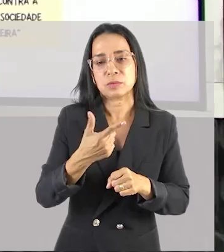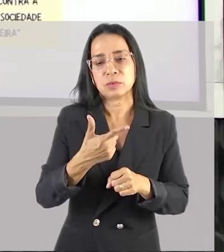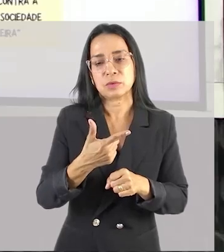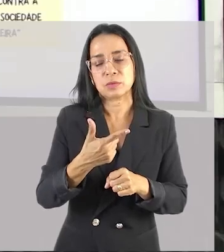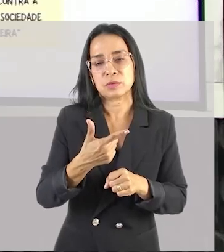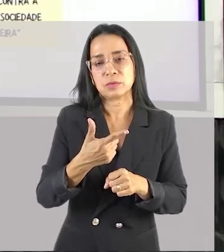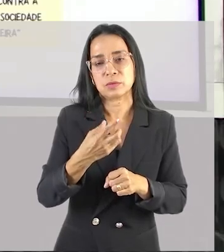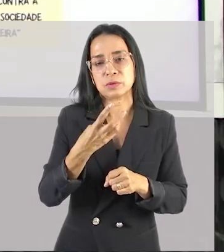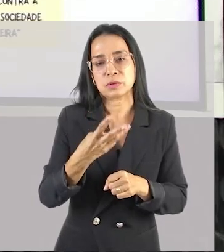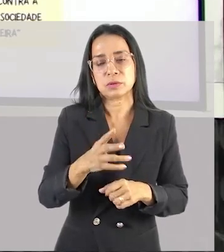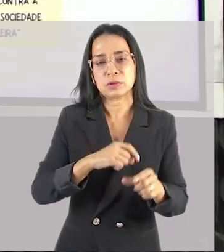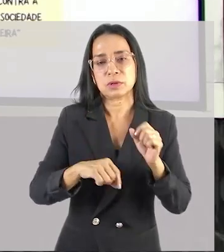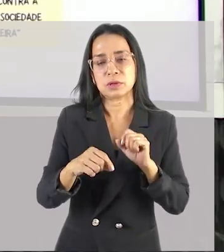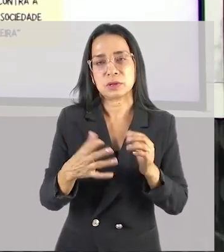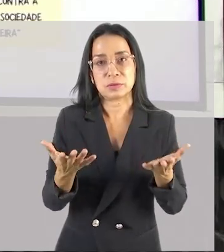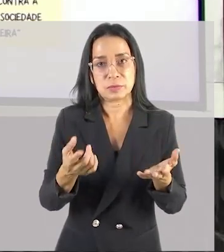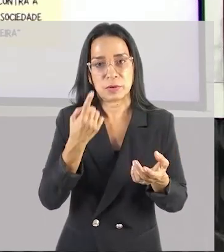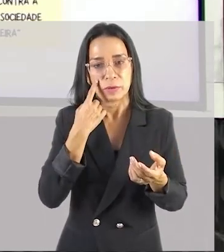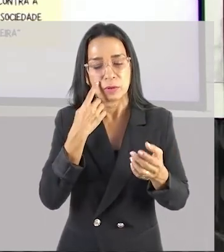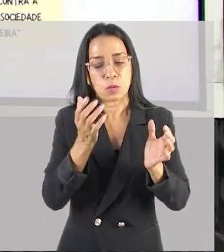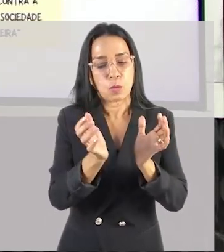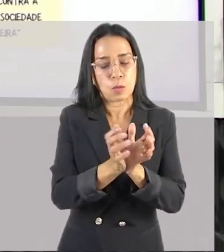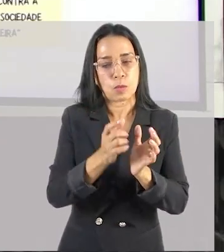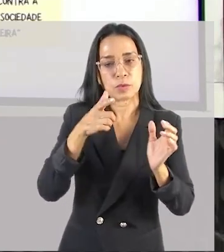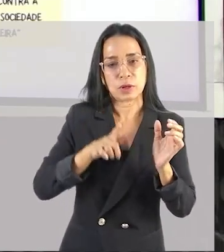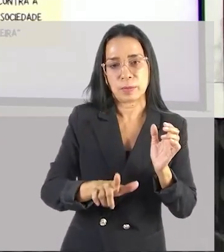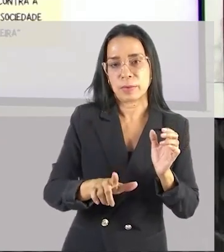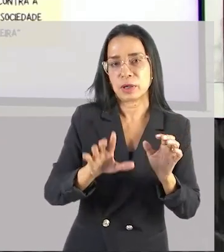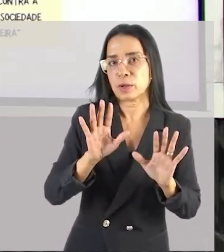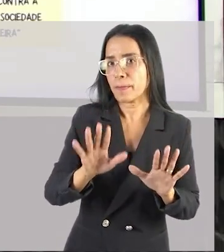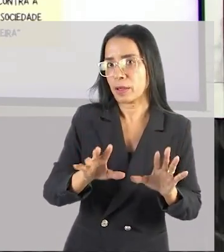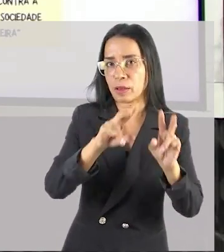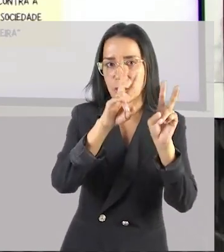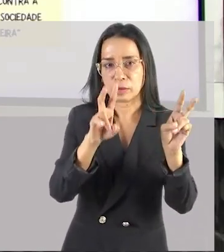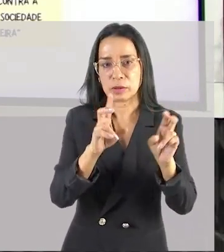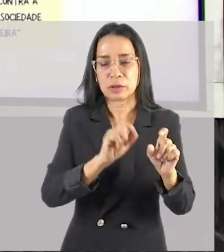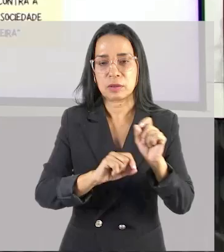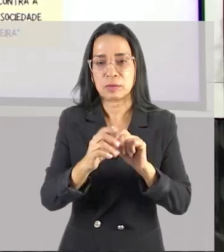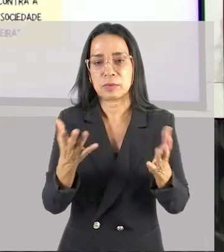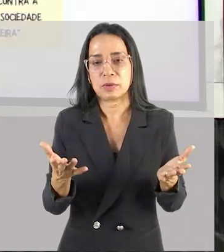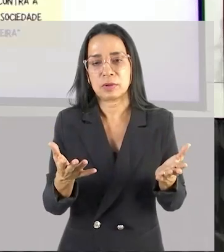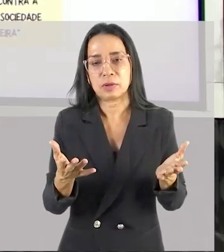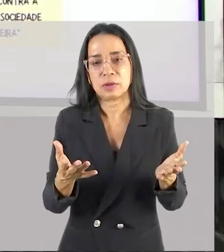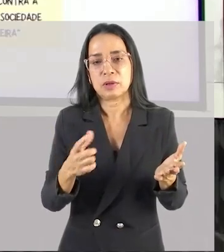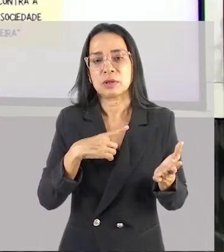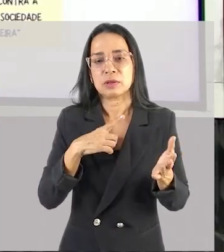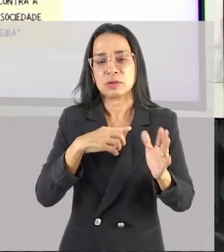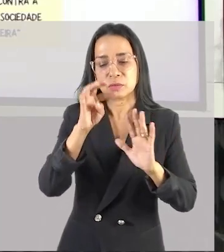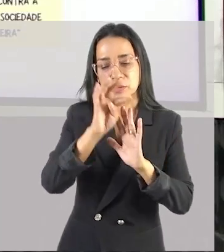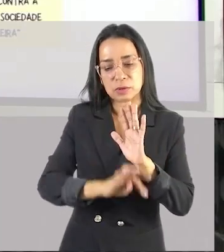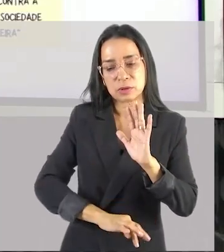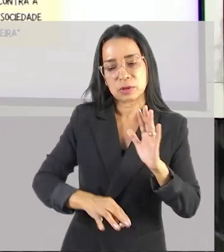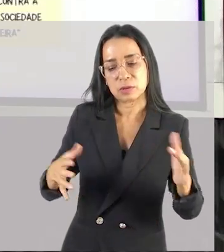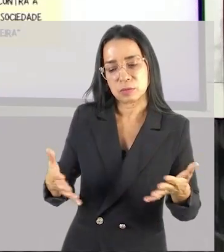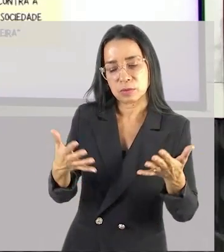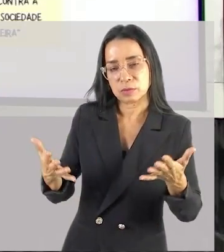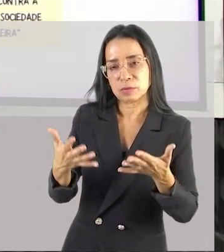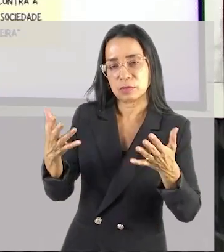como o grupo se repete, mas não o recorte, tá bom? E aí se falava no texto motivador sobre a Lei Maria da